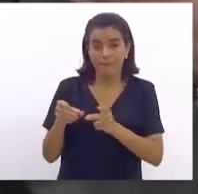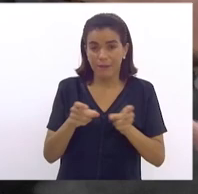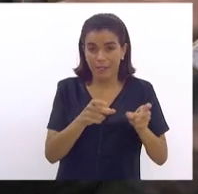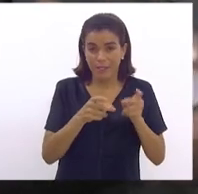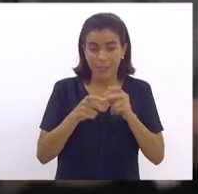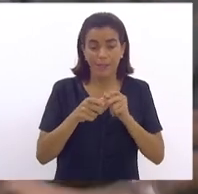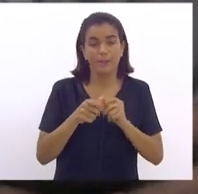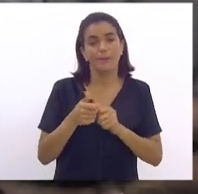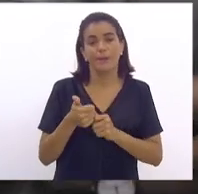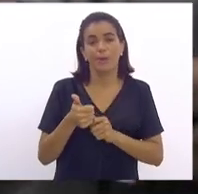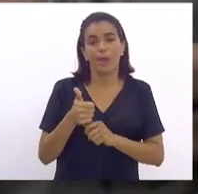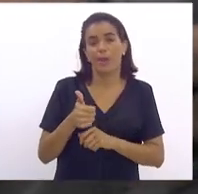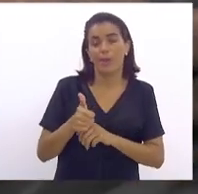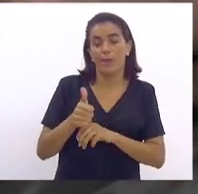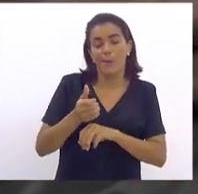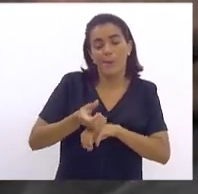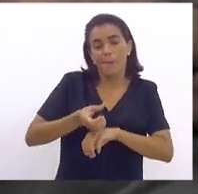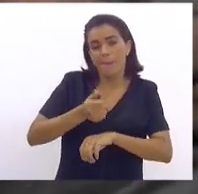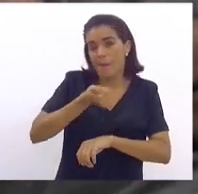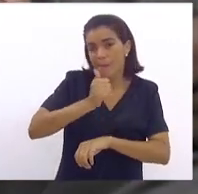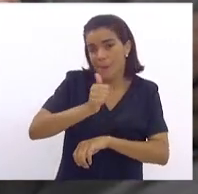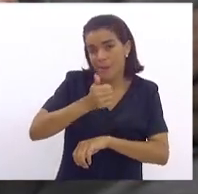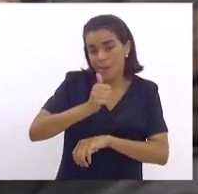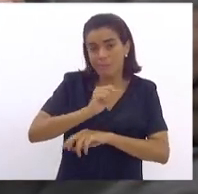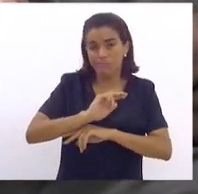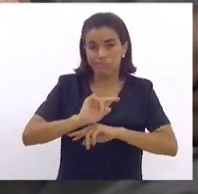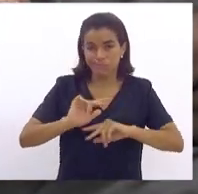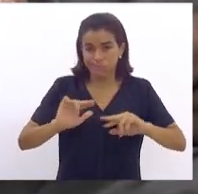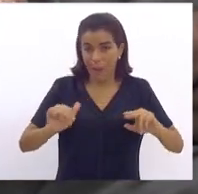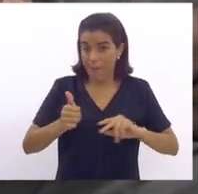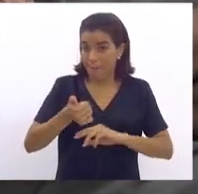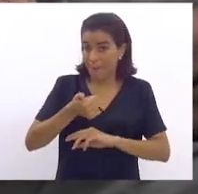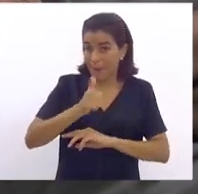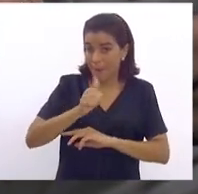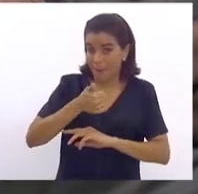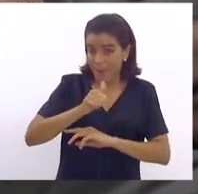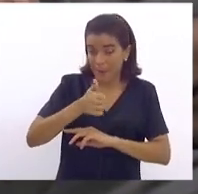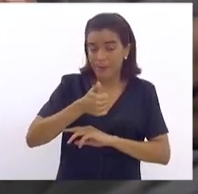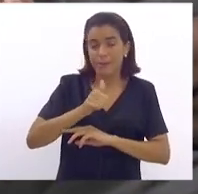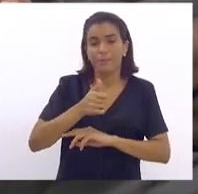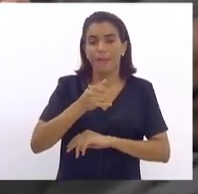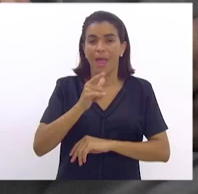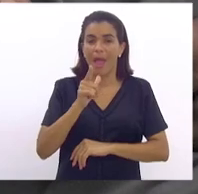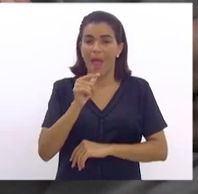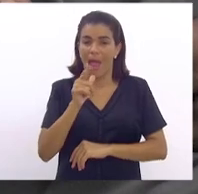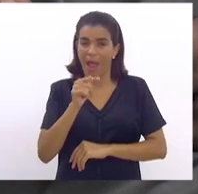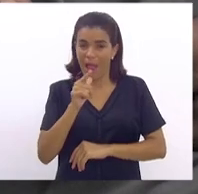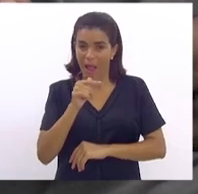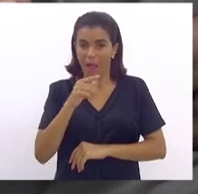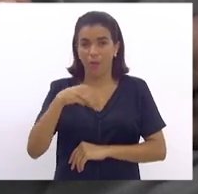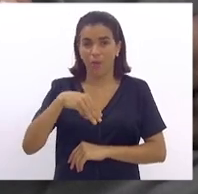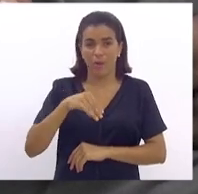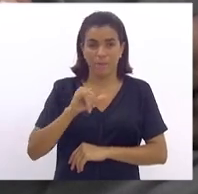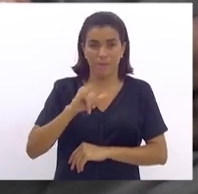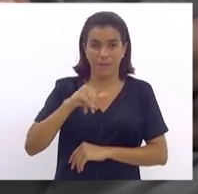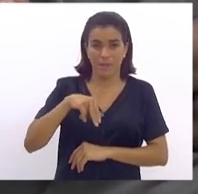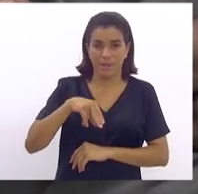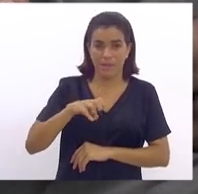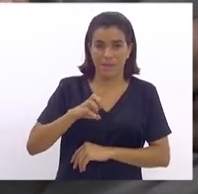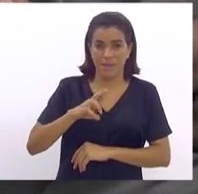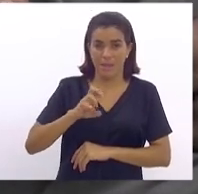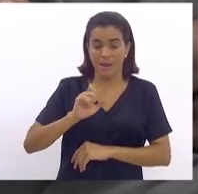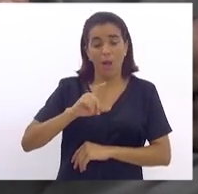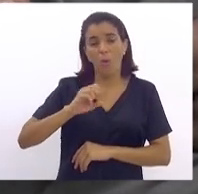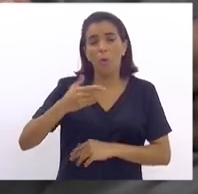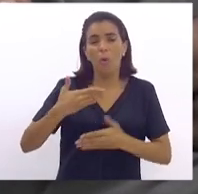maneira geral, operações internas de bebida, de água mineral, e qualquer água